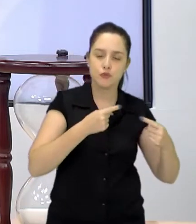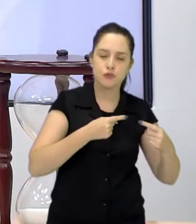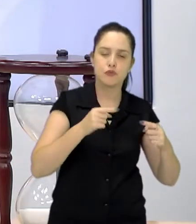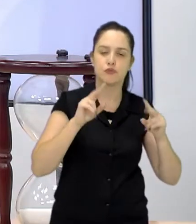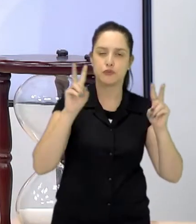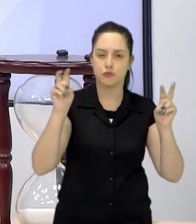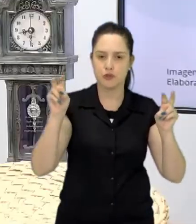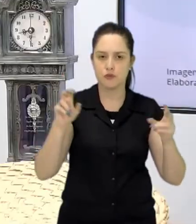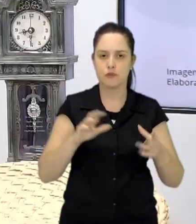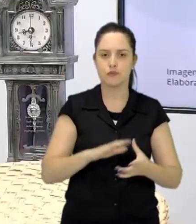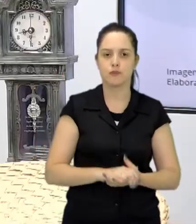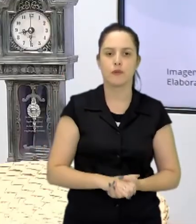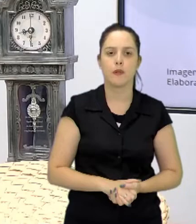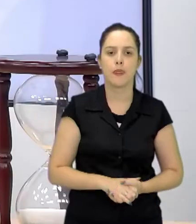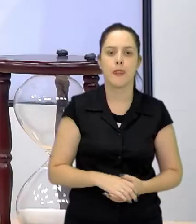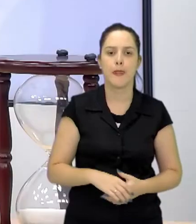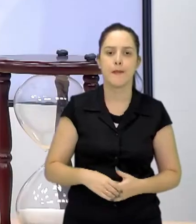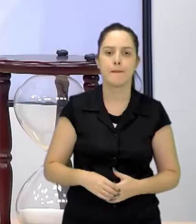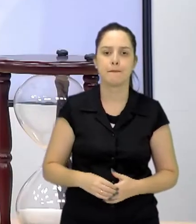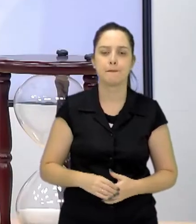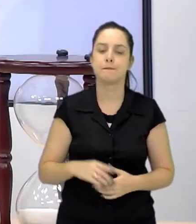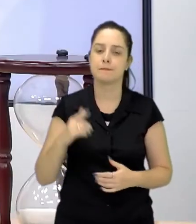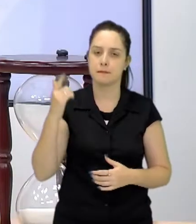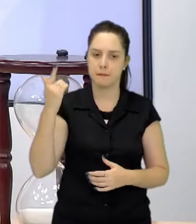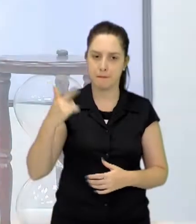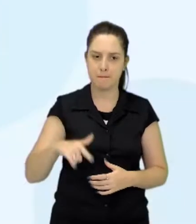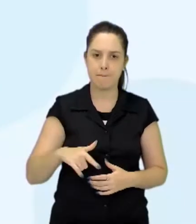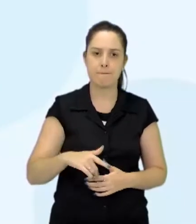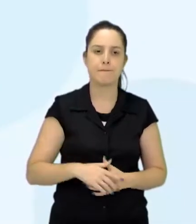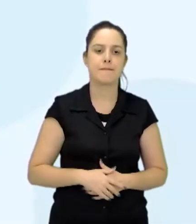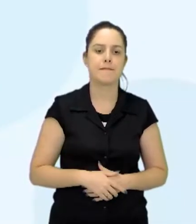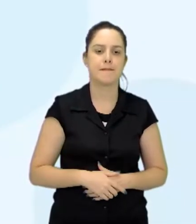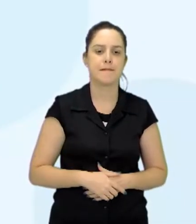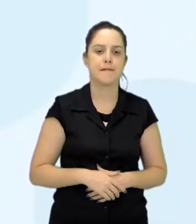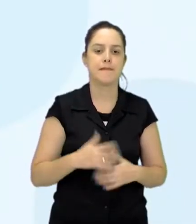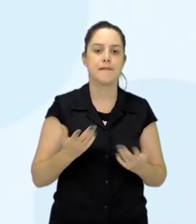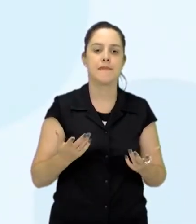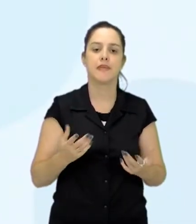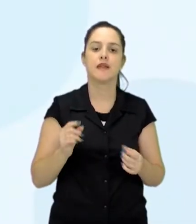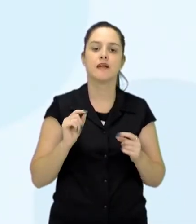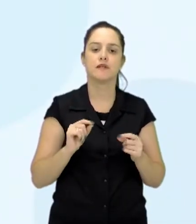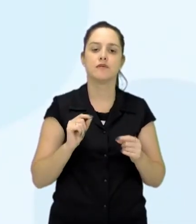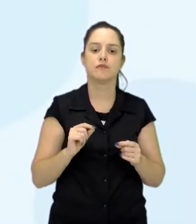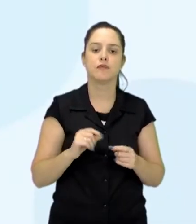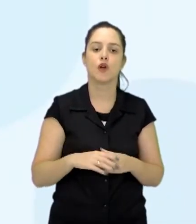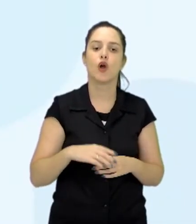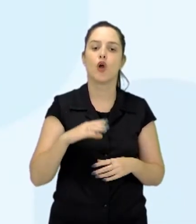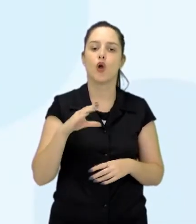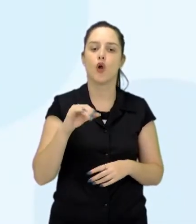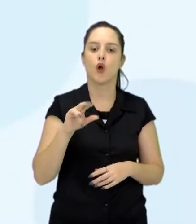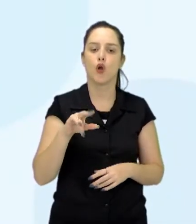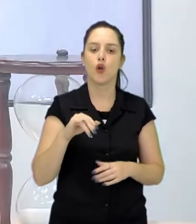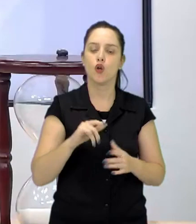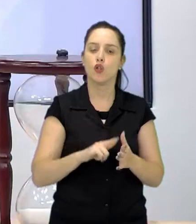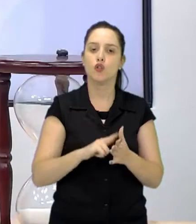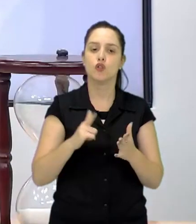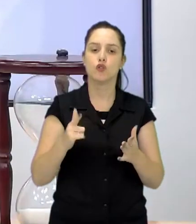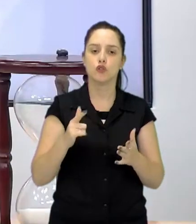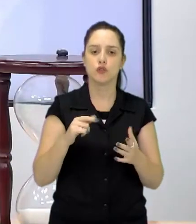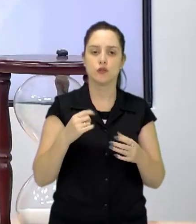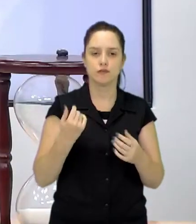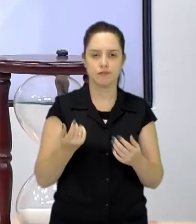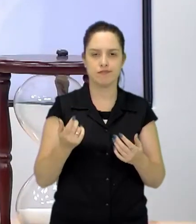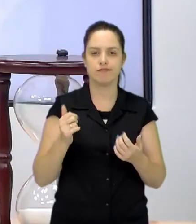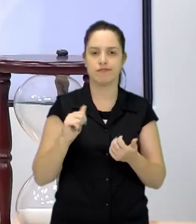assunto. Legal. Tá? Próximo, acho que é o artigo de opinião. A crônica jornalística. A crônica, ela é um